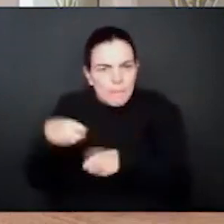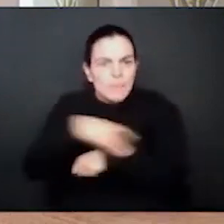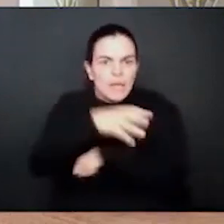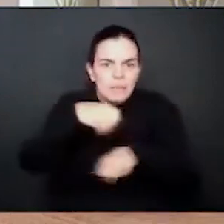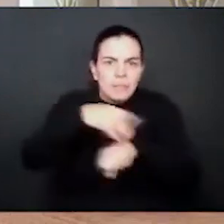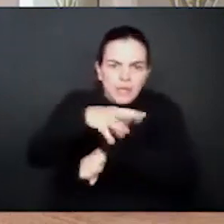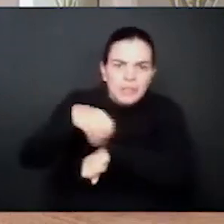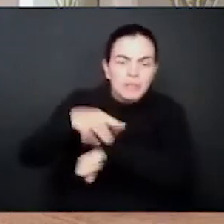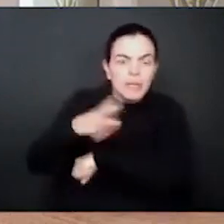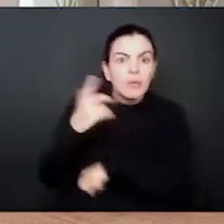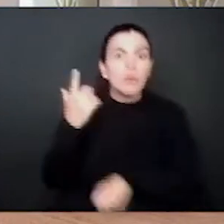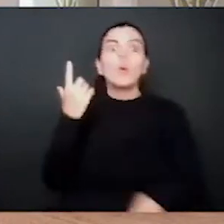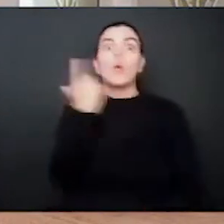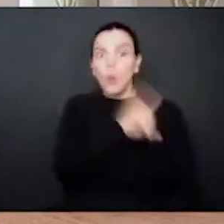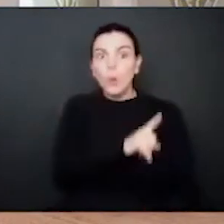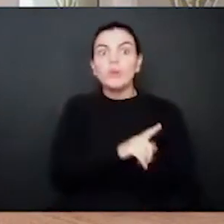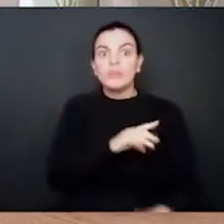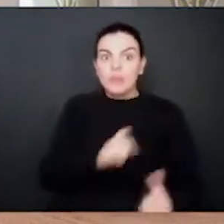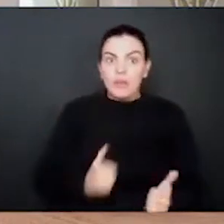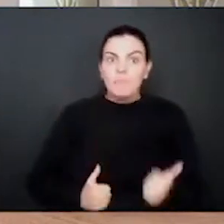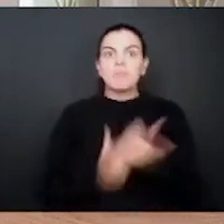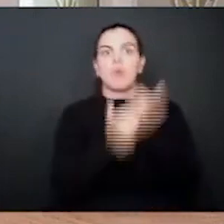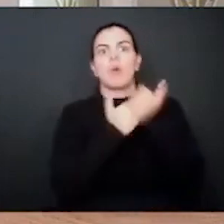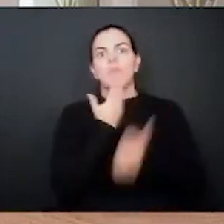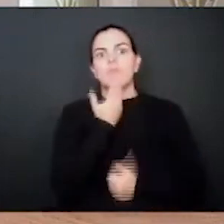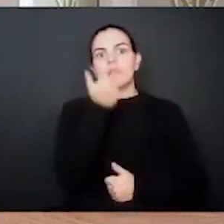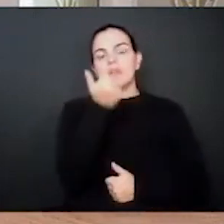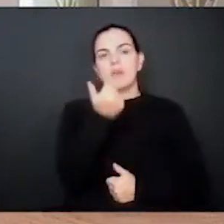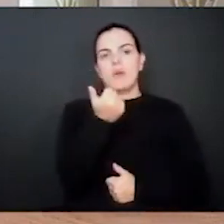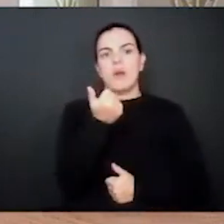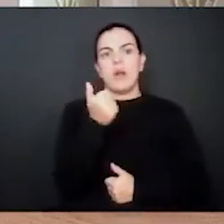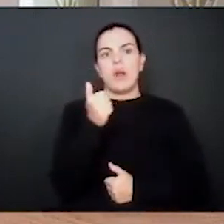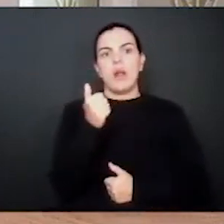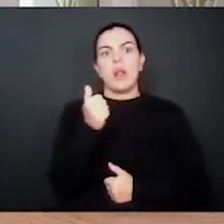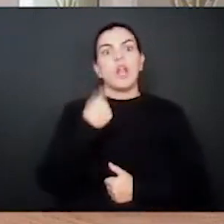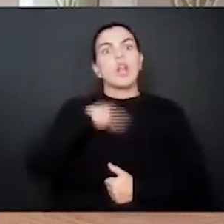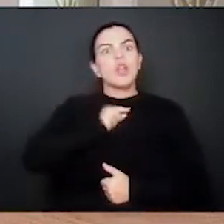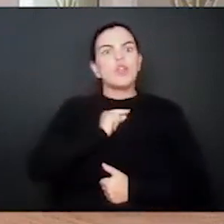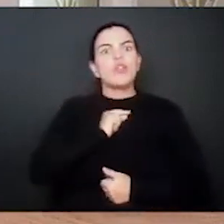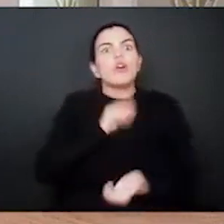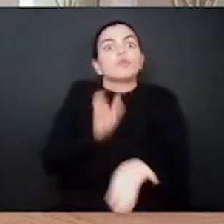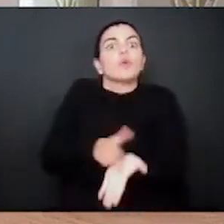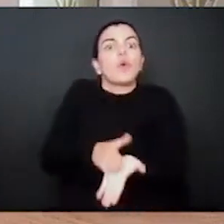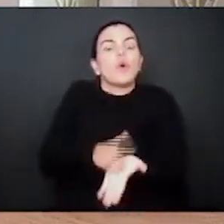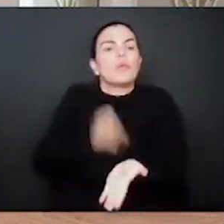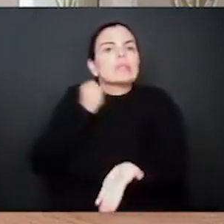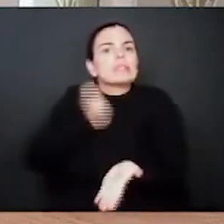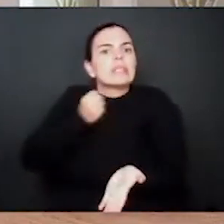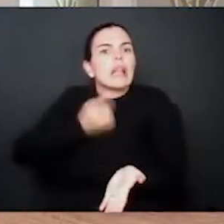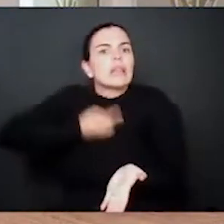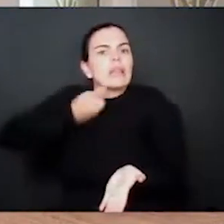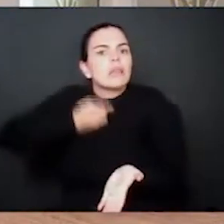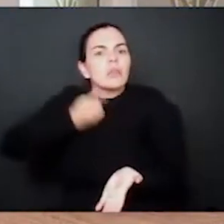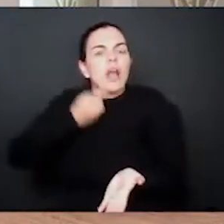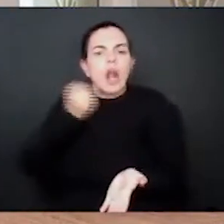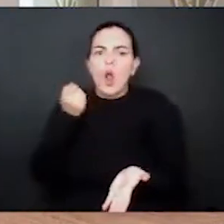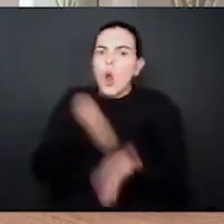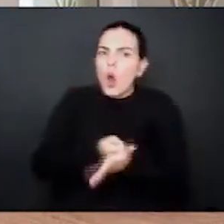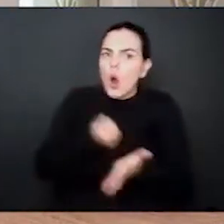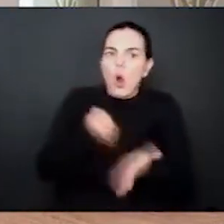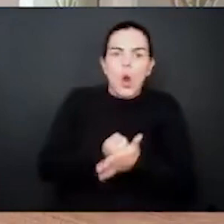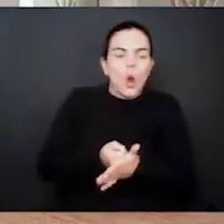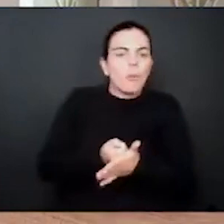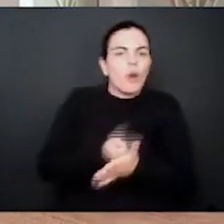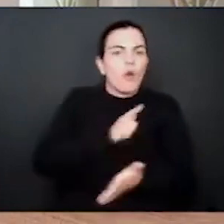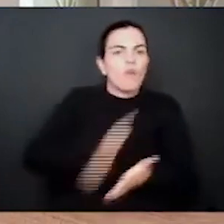dos nossos deputados e senadores para que mudem a legislação, para que obriguem o governo federal, que é o mais rico